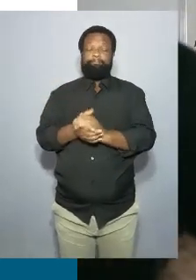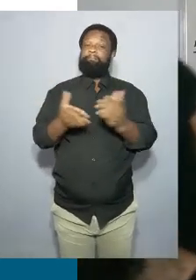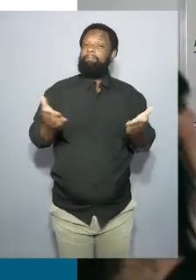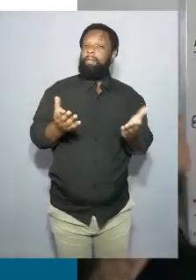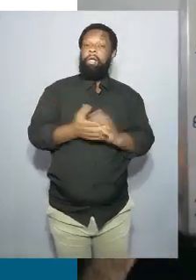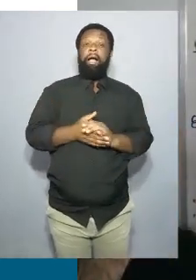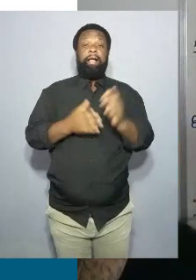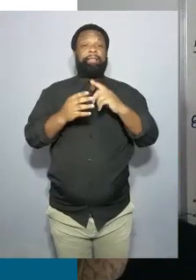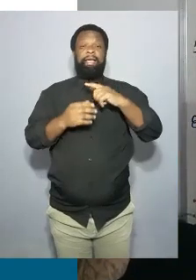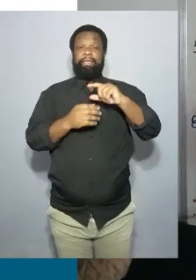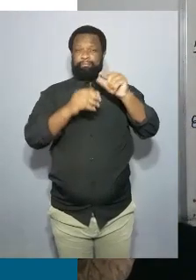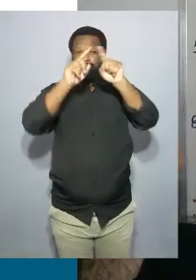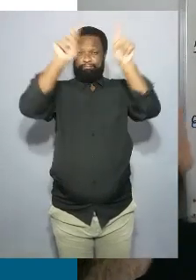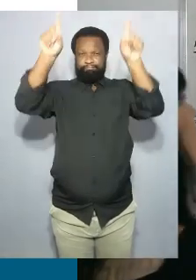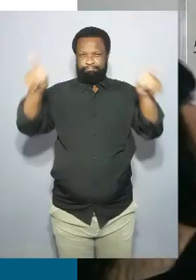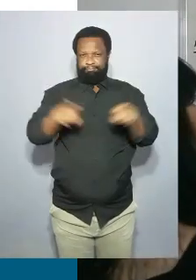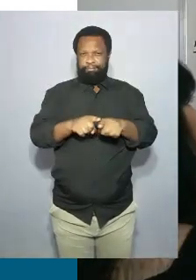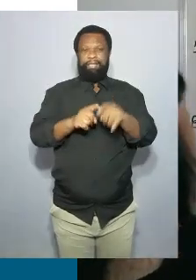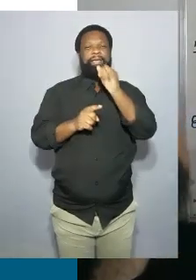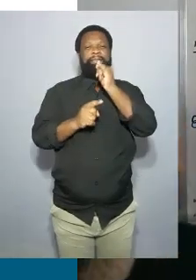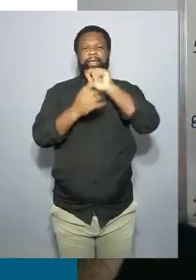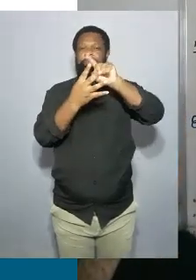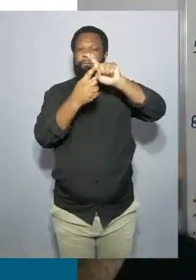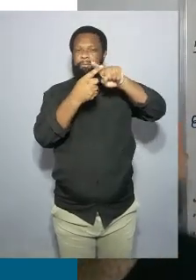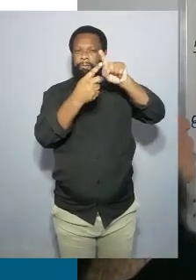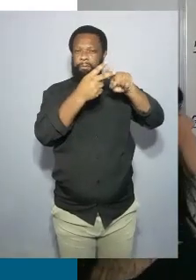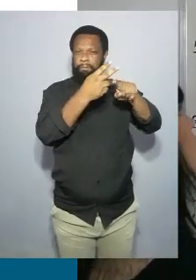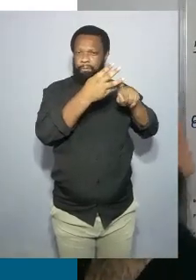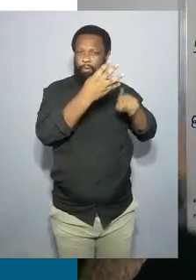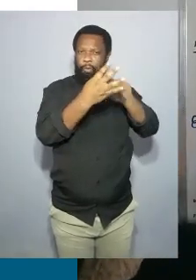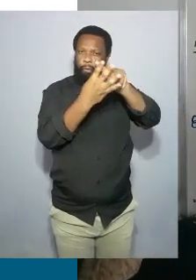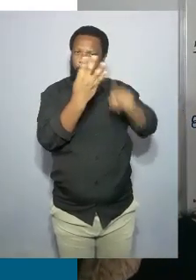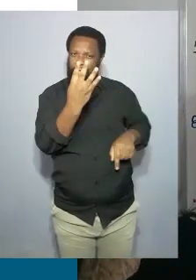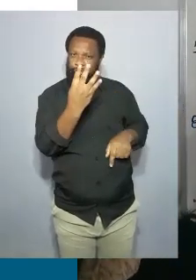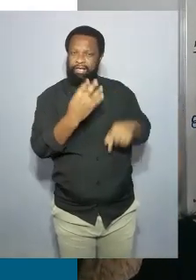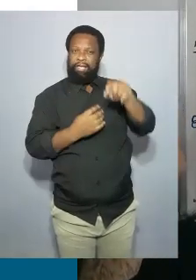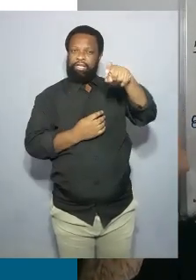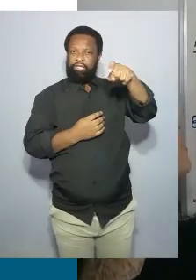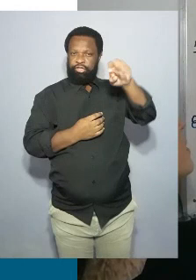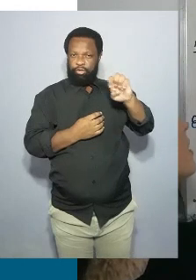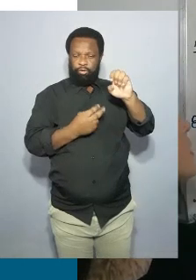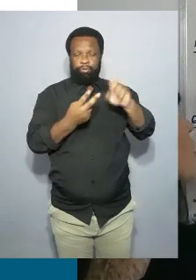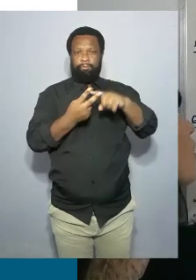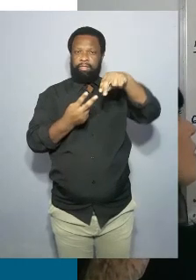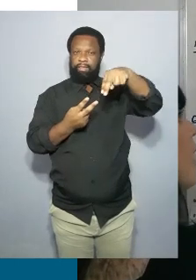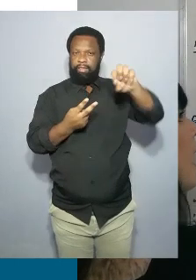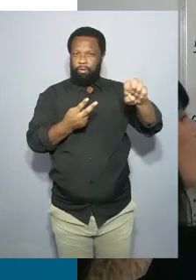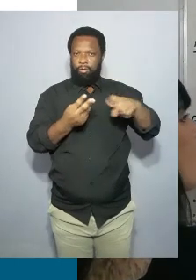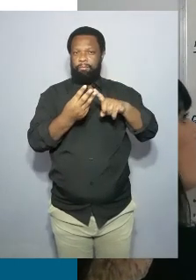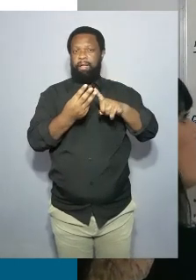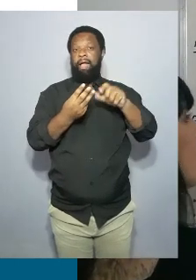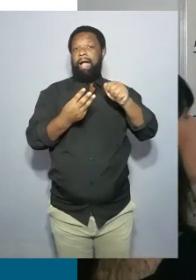Bom, pessoal, coloquei 4 exemplos então de gases nobres. Eu tenho xenônio,